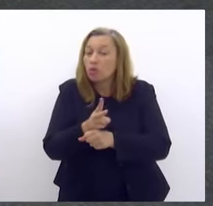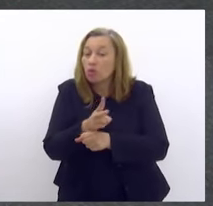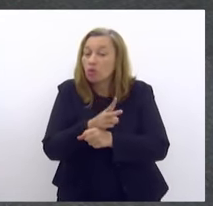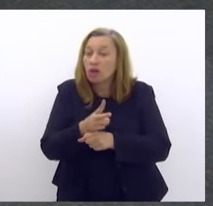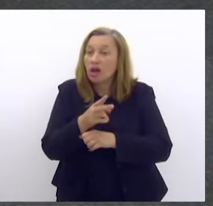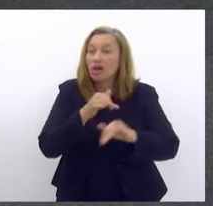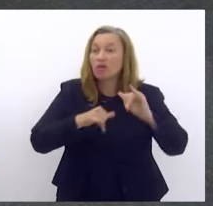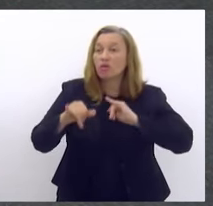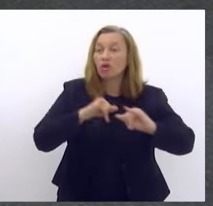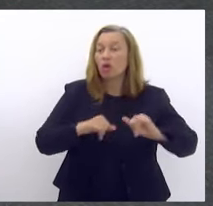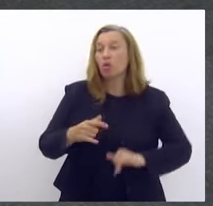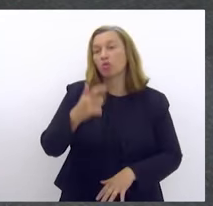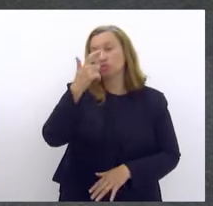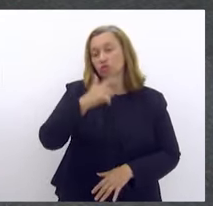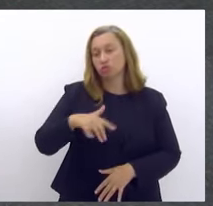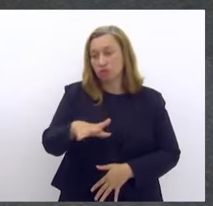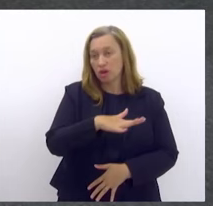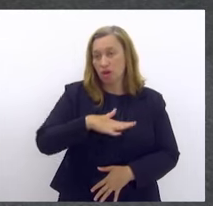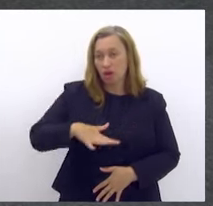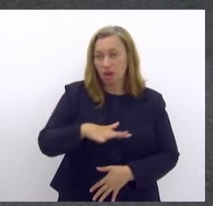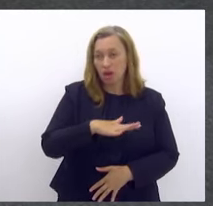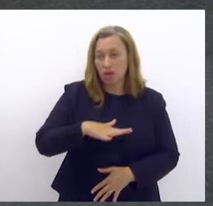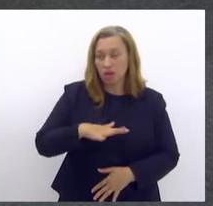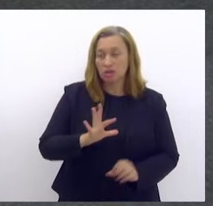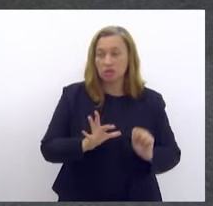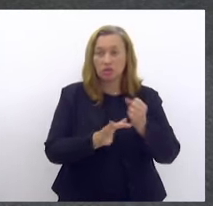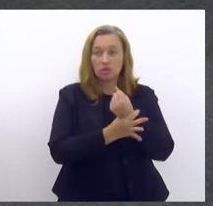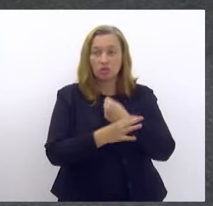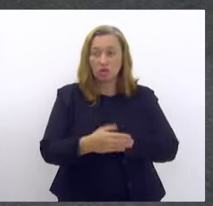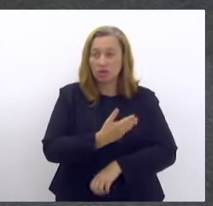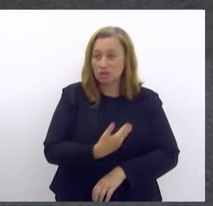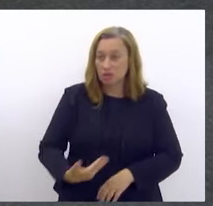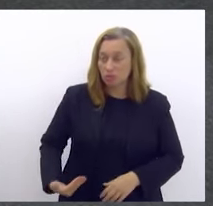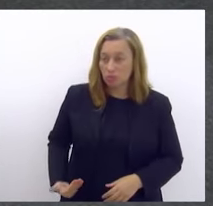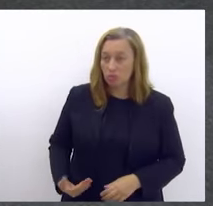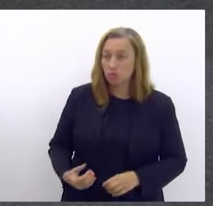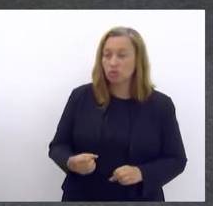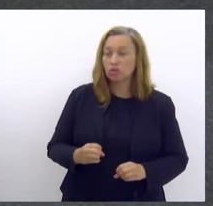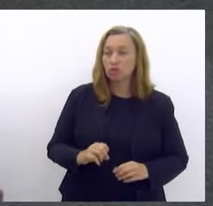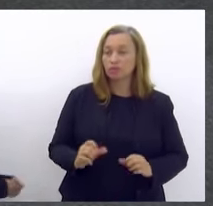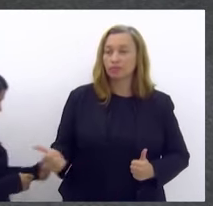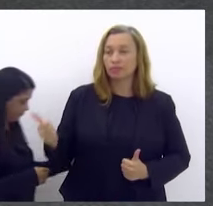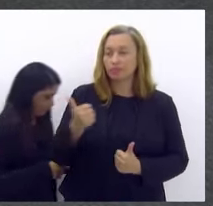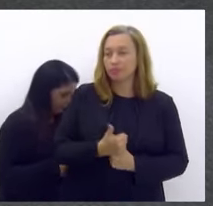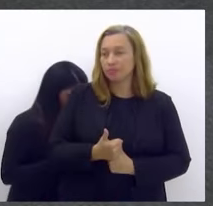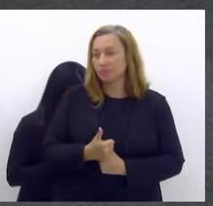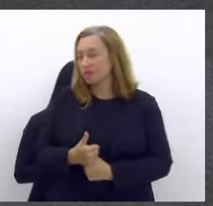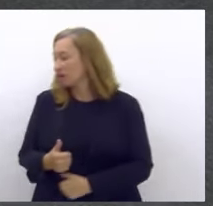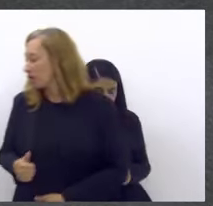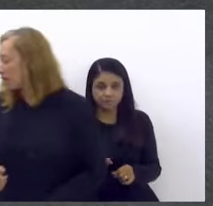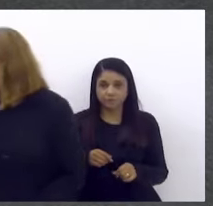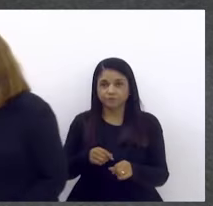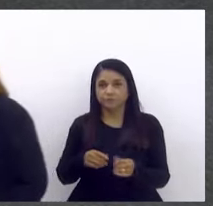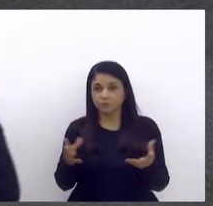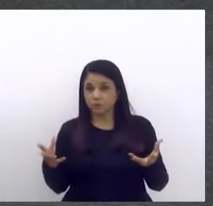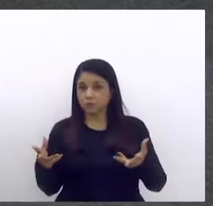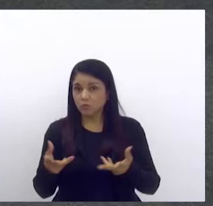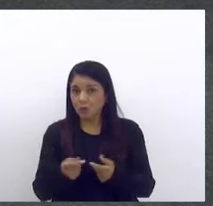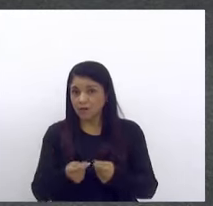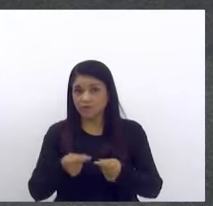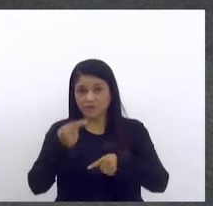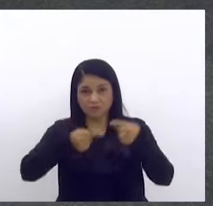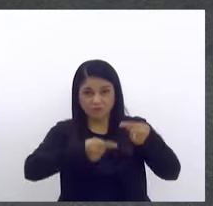que sou da área da segurança pública do mundo do direito, a buscar informação e a se qualificar para o